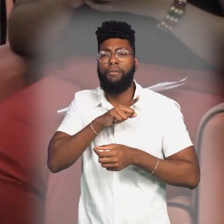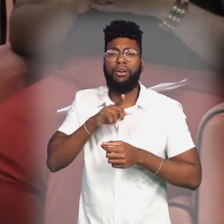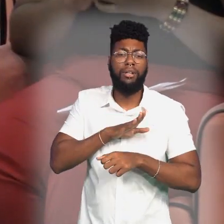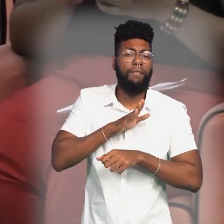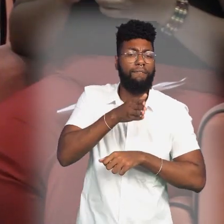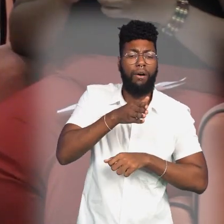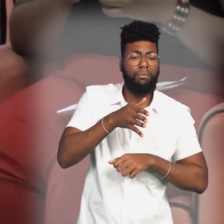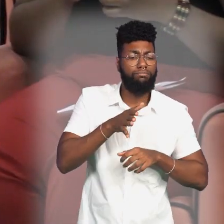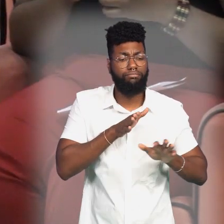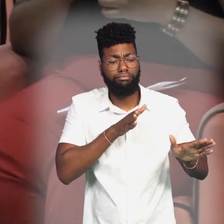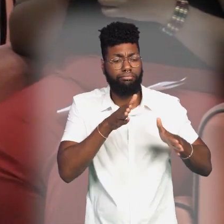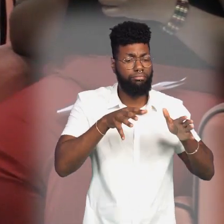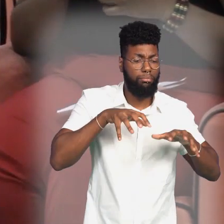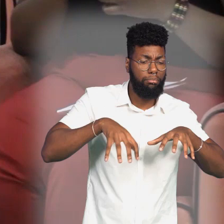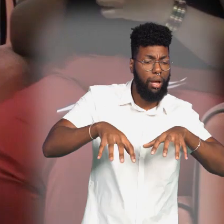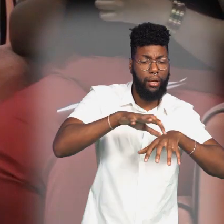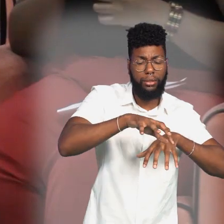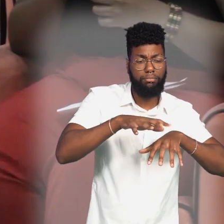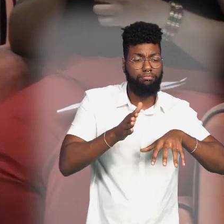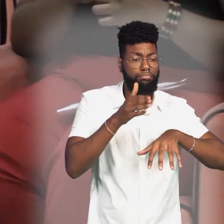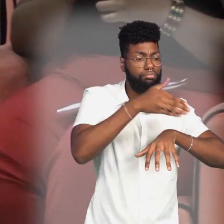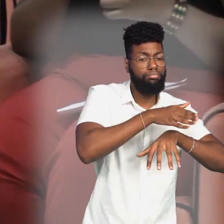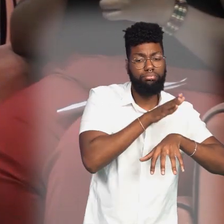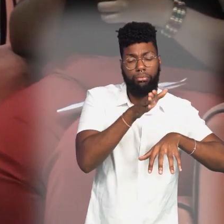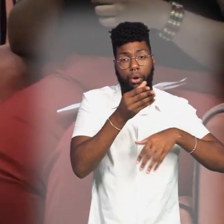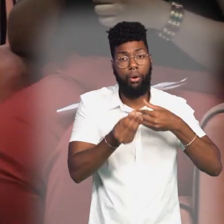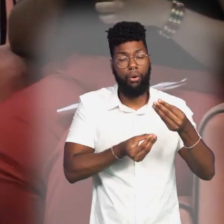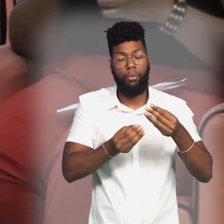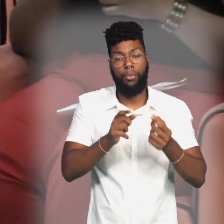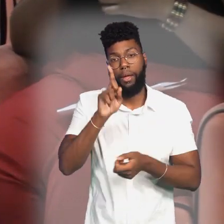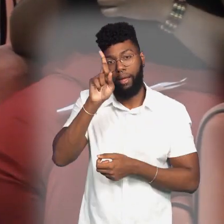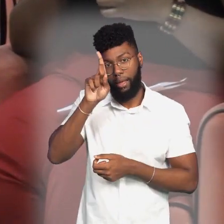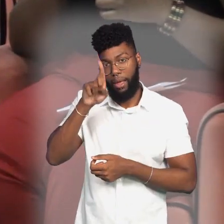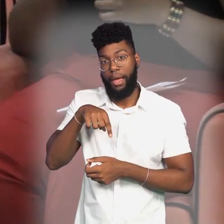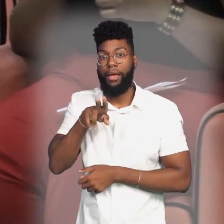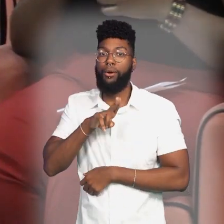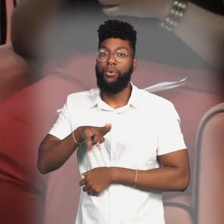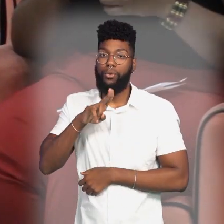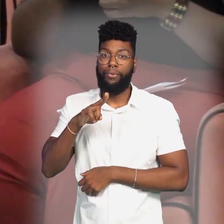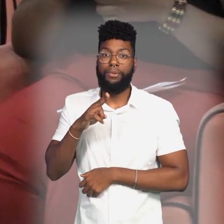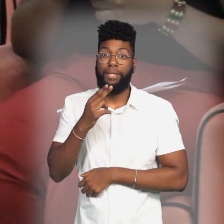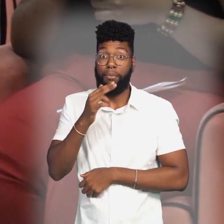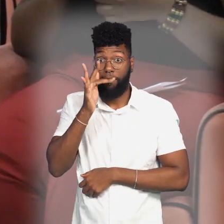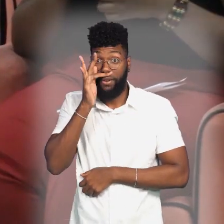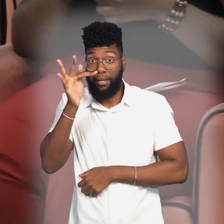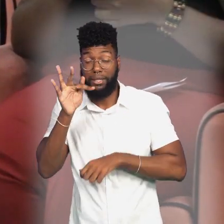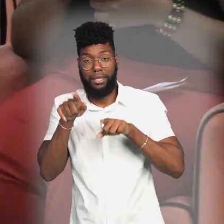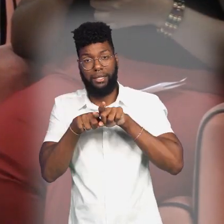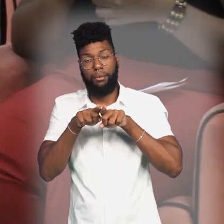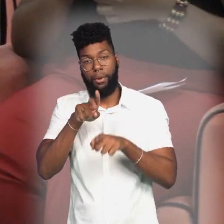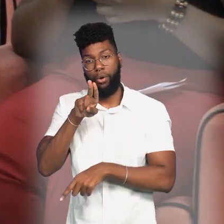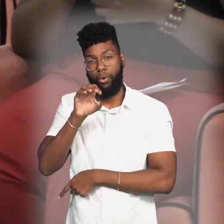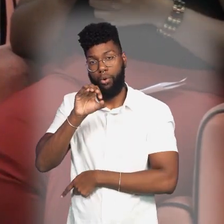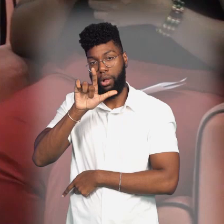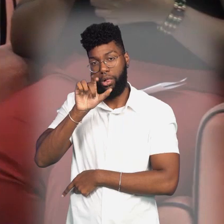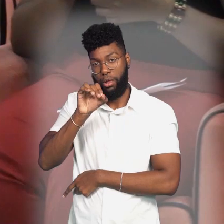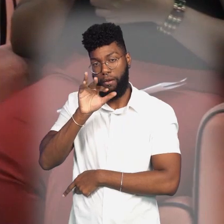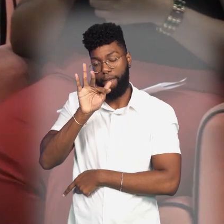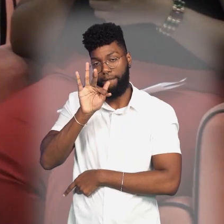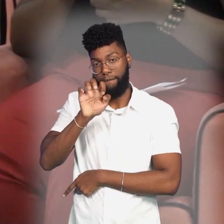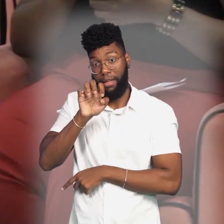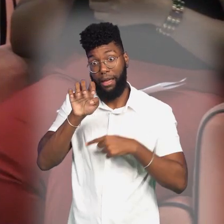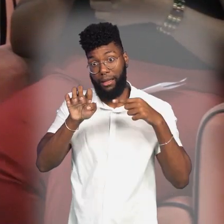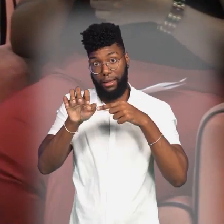região para outra? Daí Aí a vem gente francês. fala em francês com o Wolof. O Wolof, que é geral, o Sim. Wolof é geral. E aí, para você ter uma